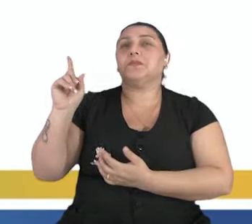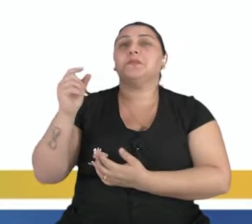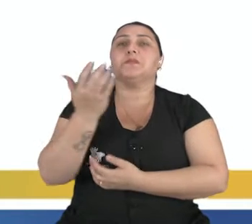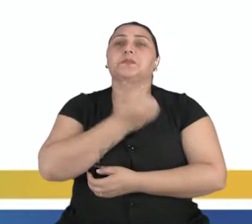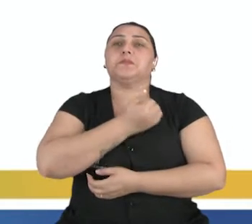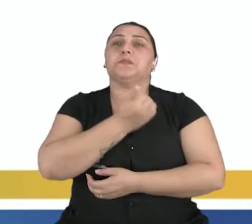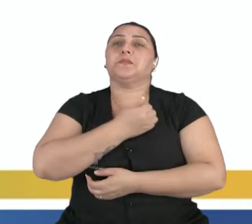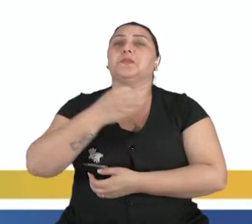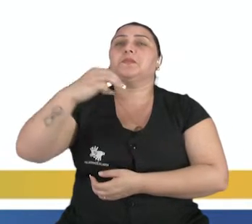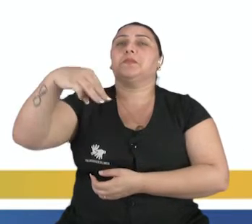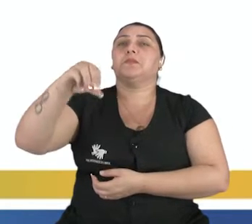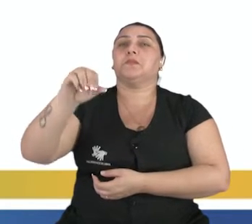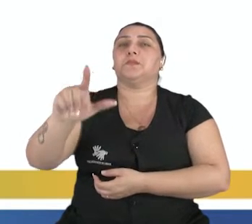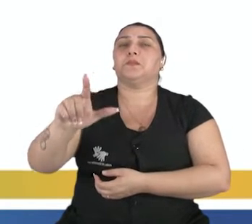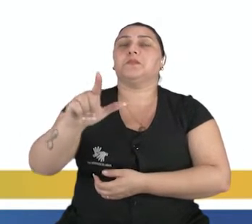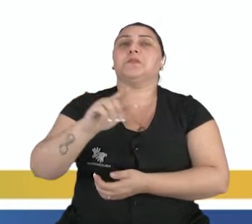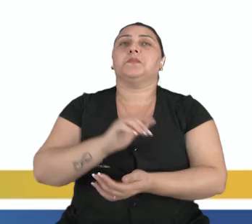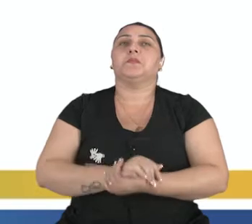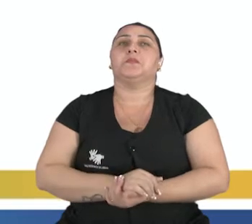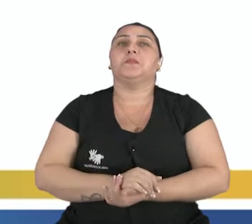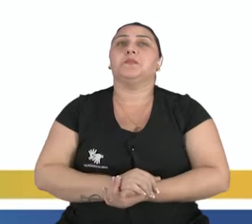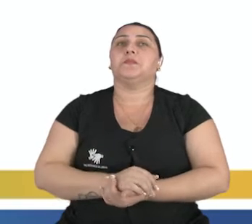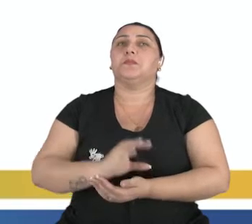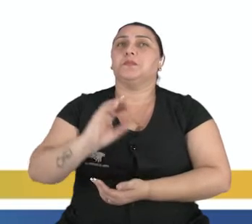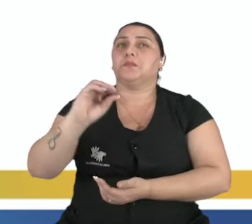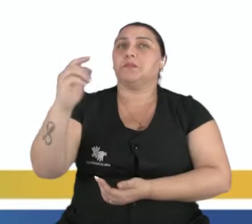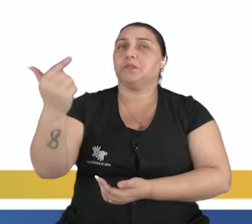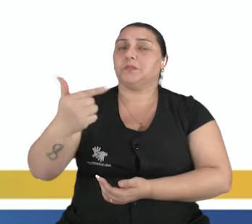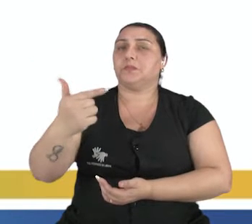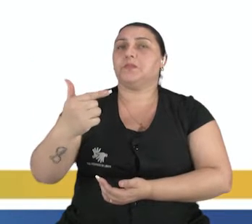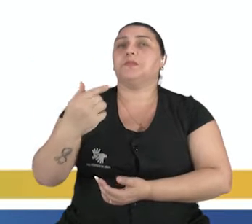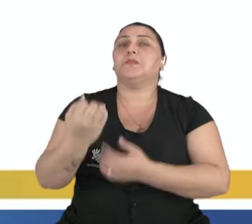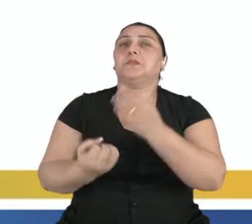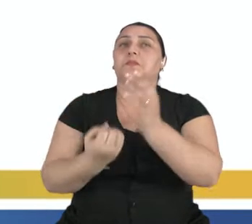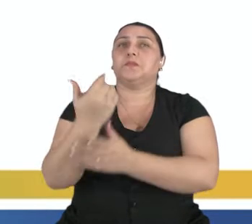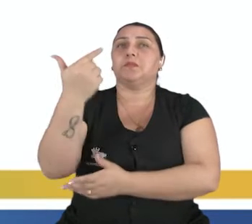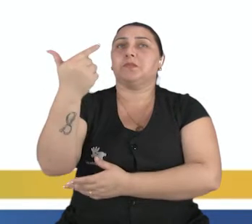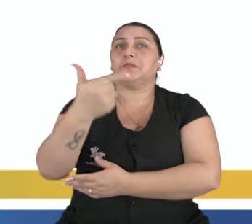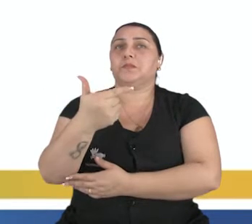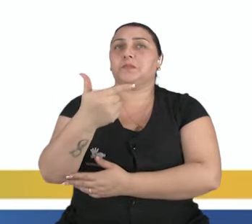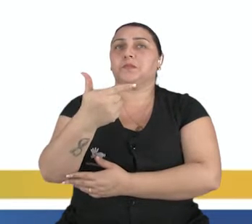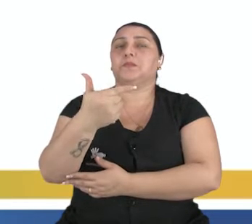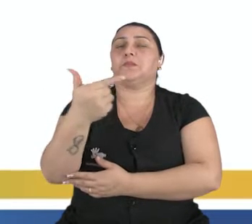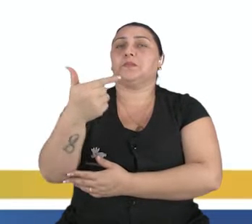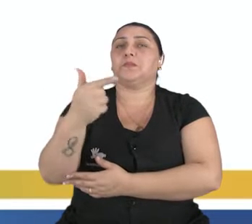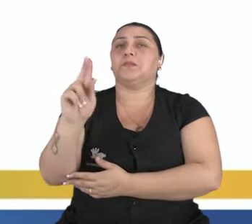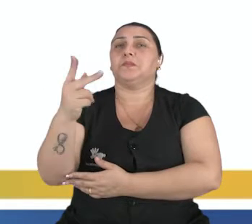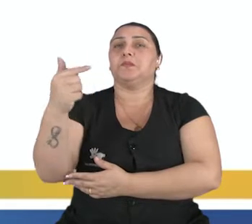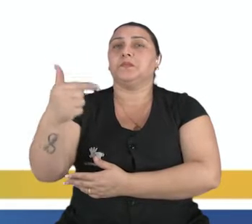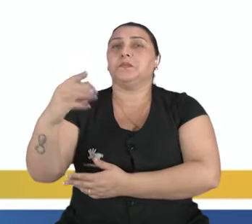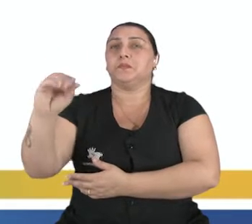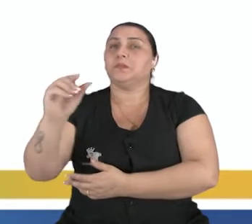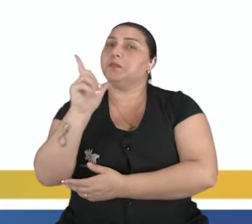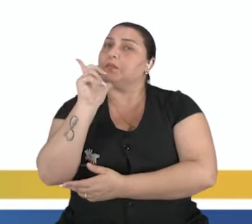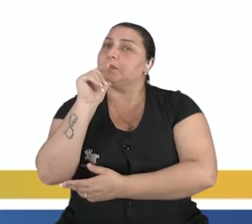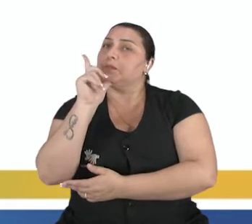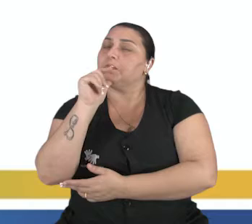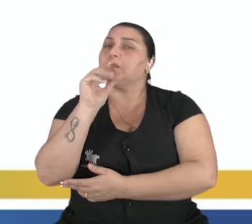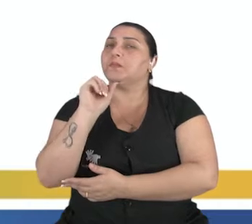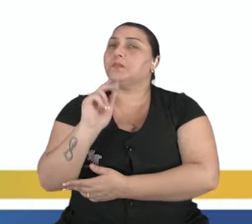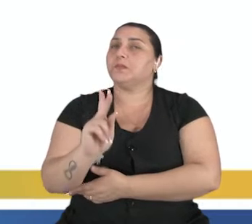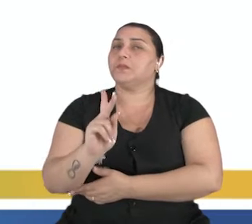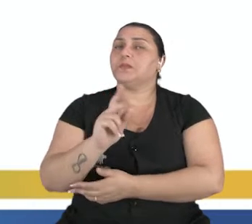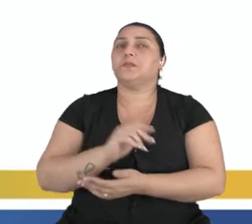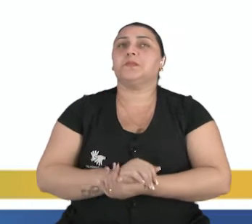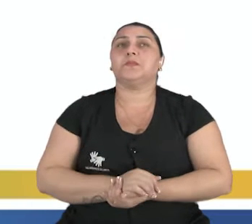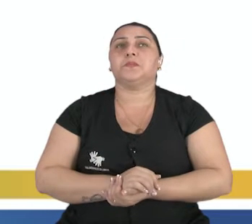mol. E aqui nós temos 1 mol de O2, que vai produzir 2 mols de H2O, que é a nossa água,